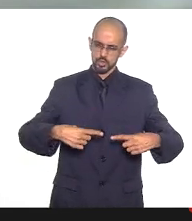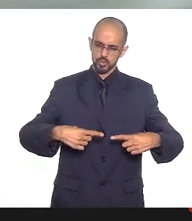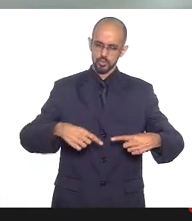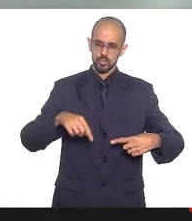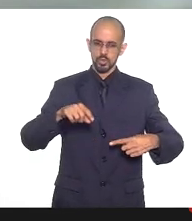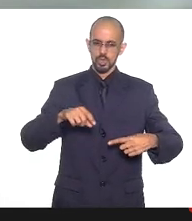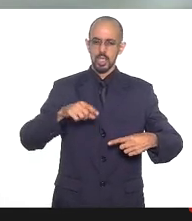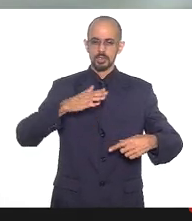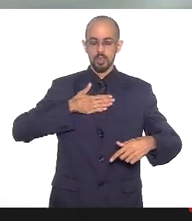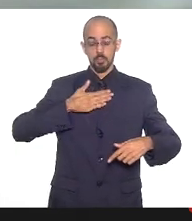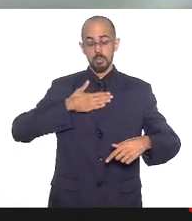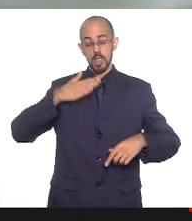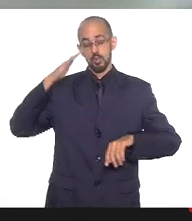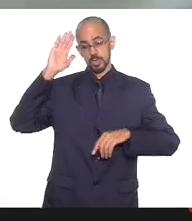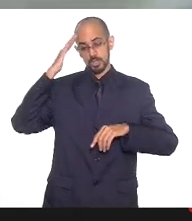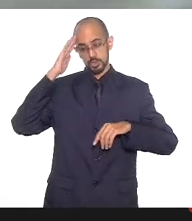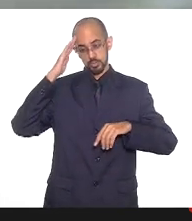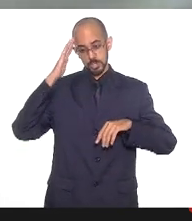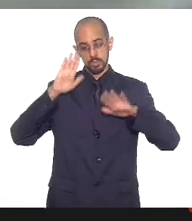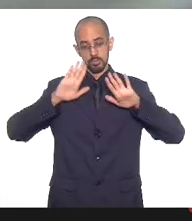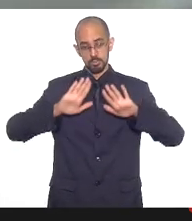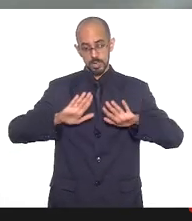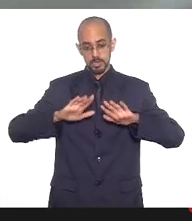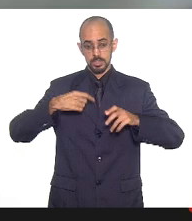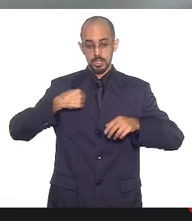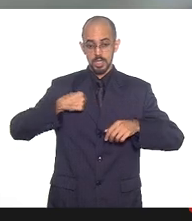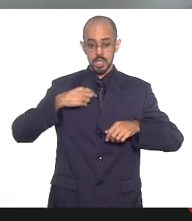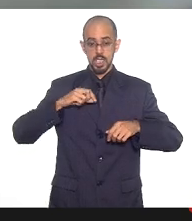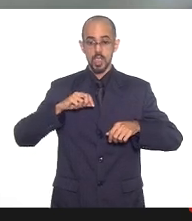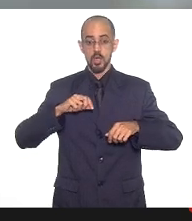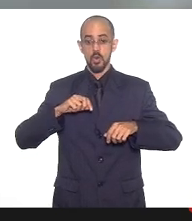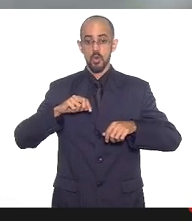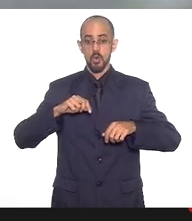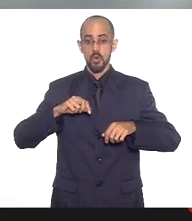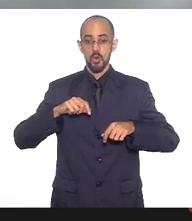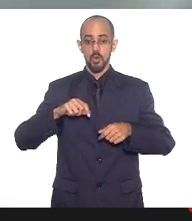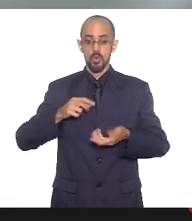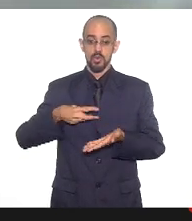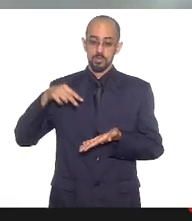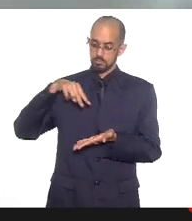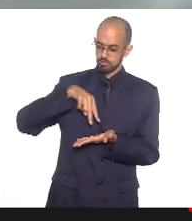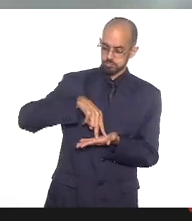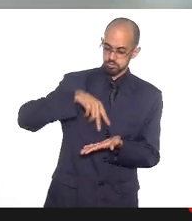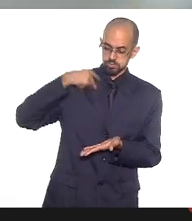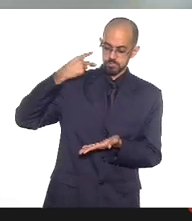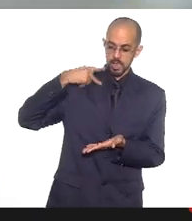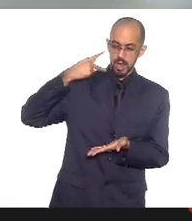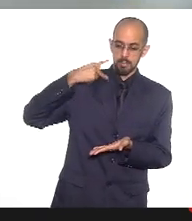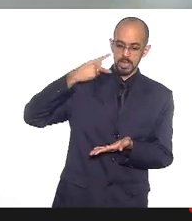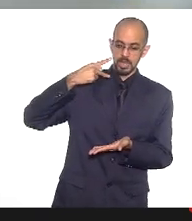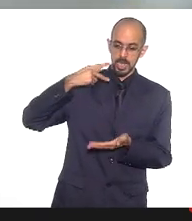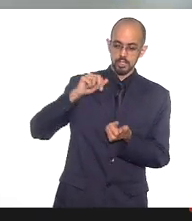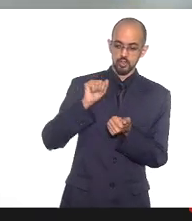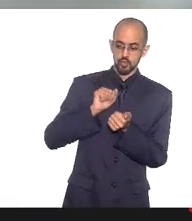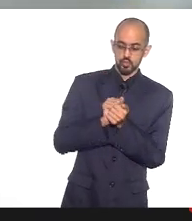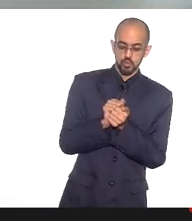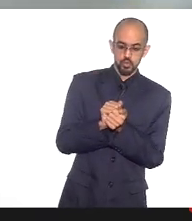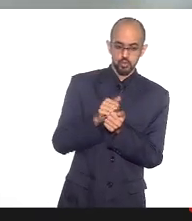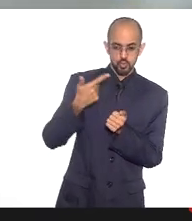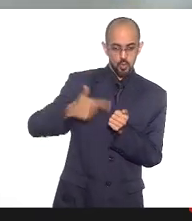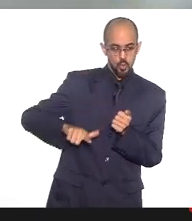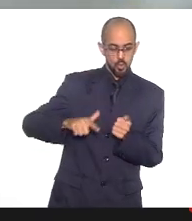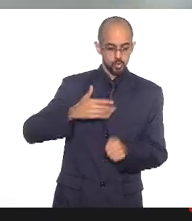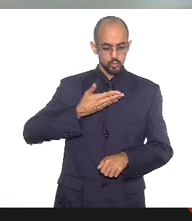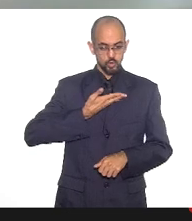é a minha interpretação, mas eu fui um dos parlamentares bastante ativos, entre tantos outros,